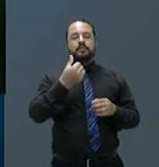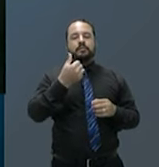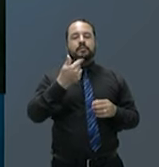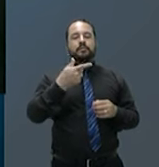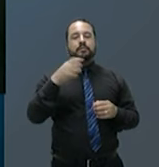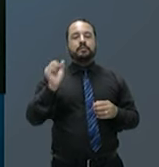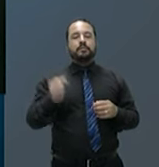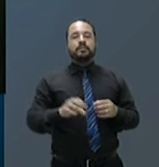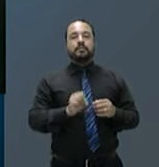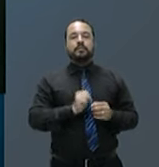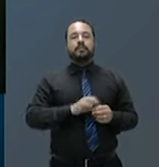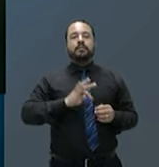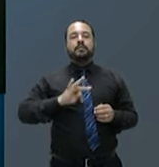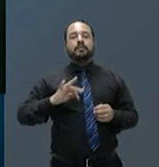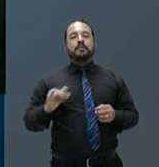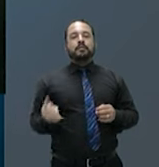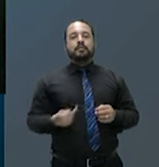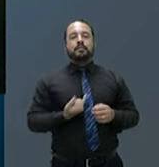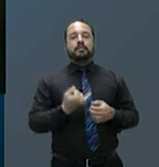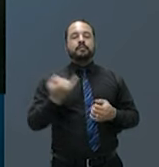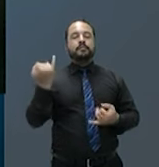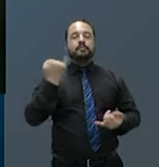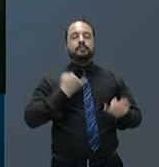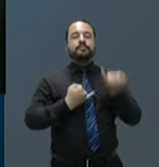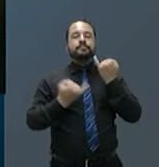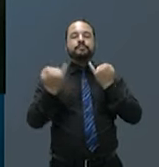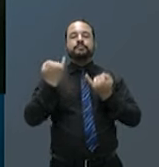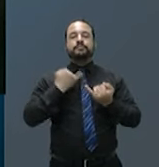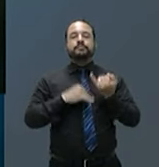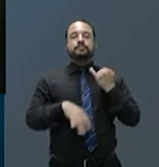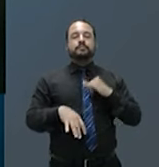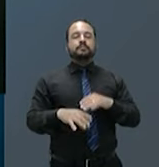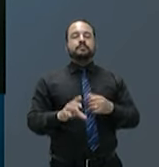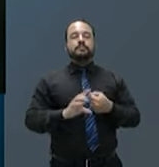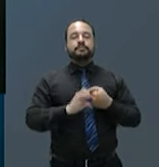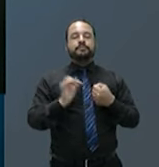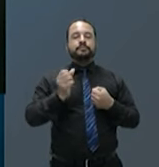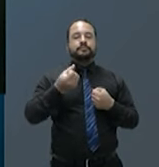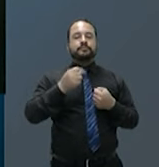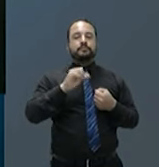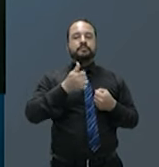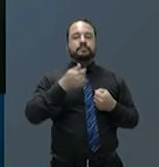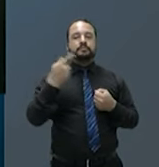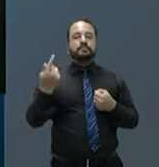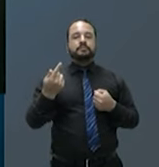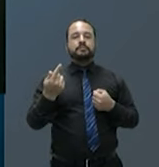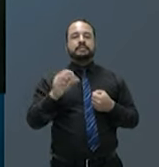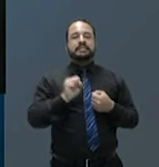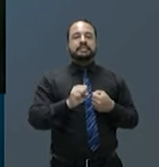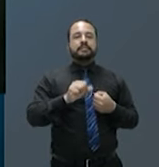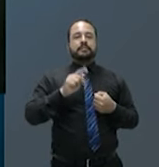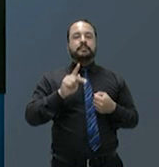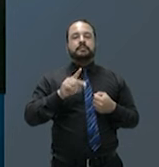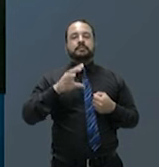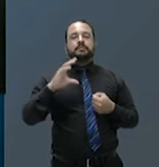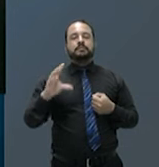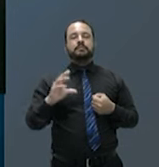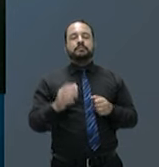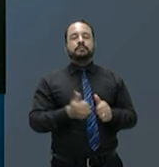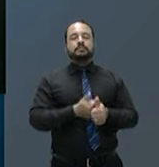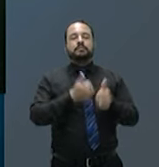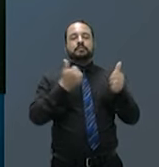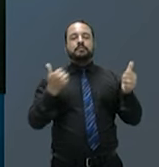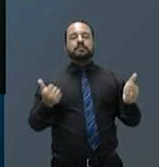973, o STJ pacificou a orientação no sentido de que o artigo 85, parágrafo 7º do CPC, não afasta a aplicação do